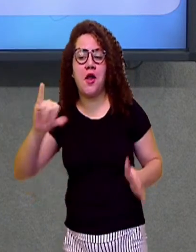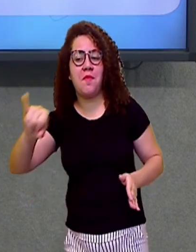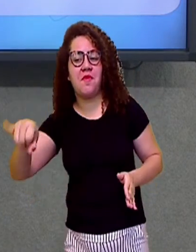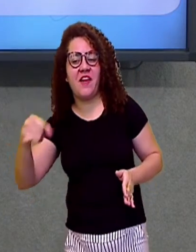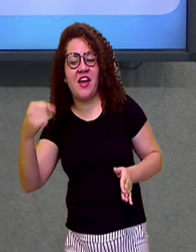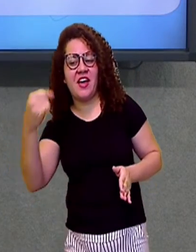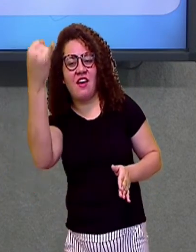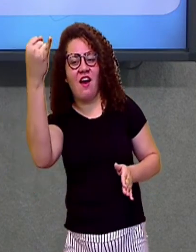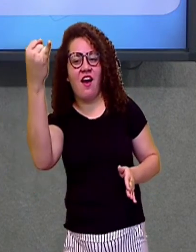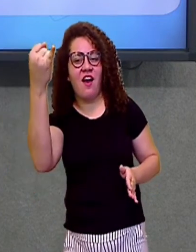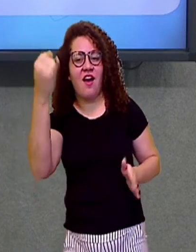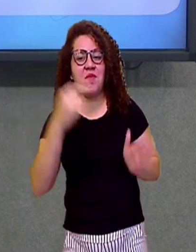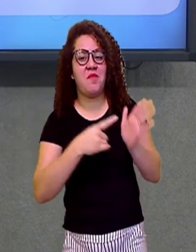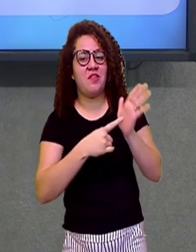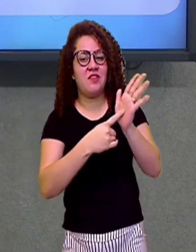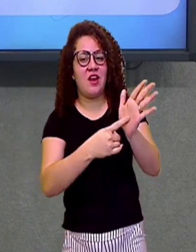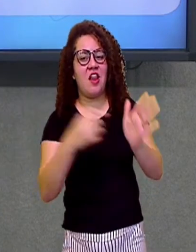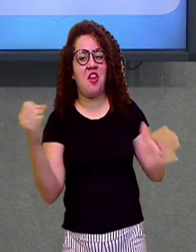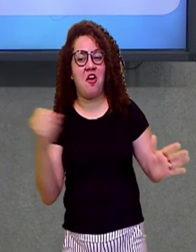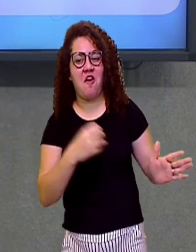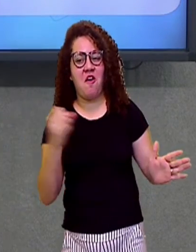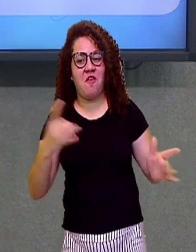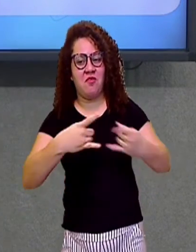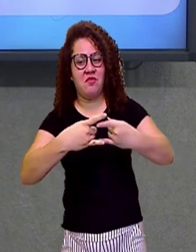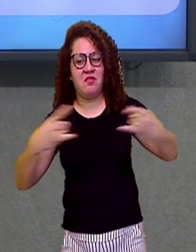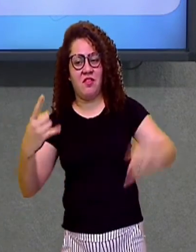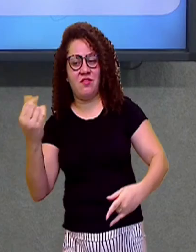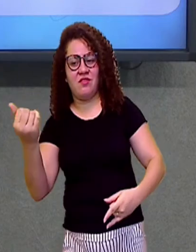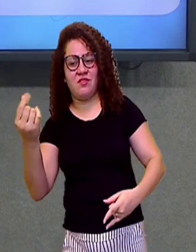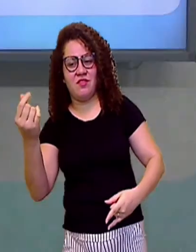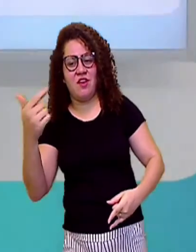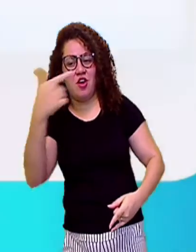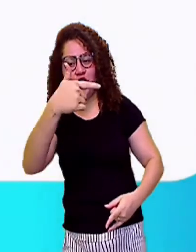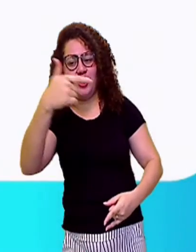aqui e vou mostrar para vocês a cédula nova de R$ 200.